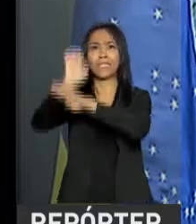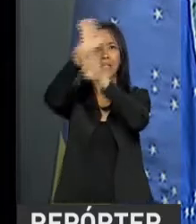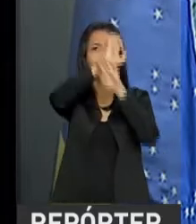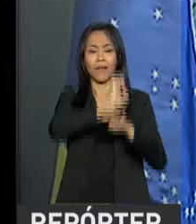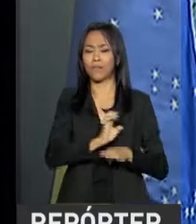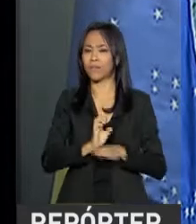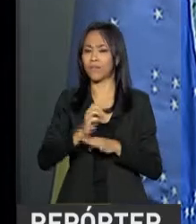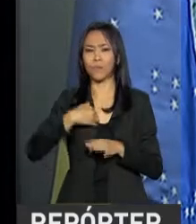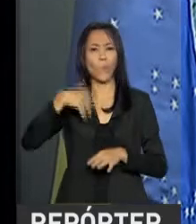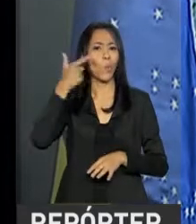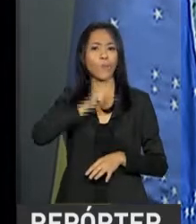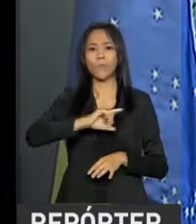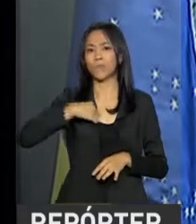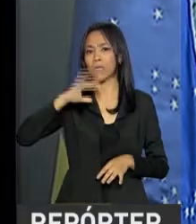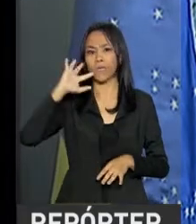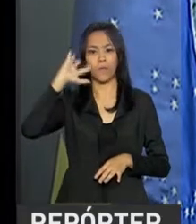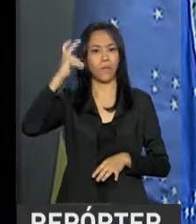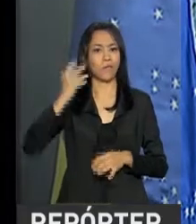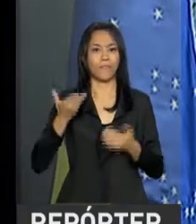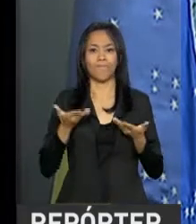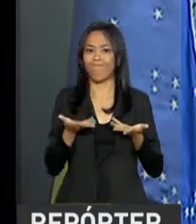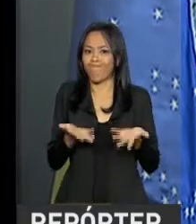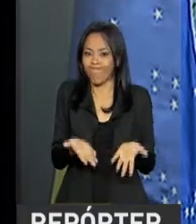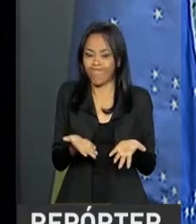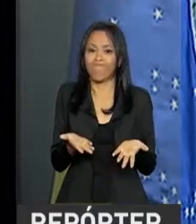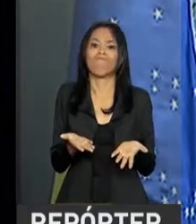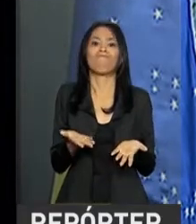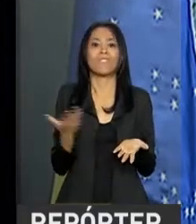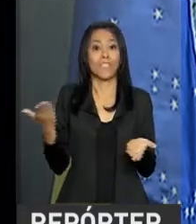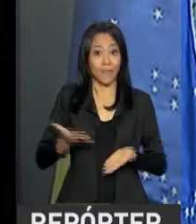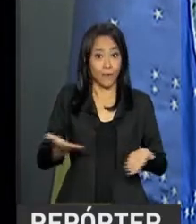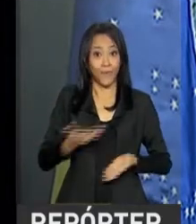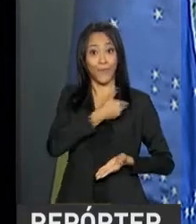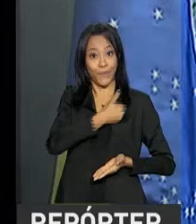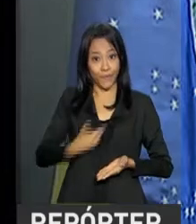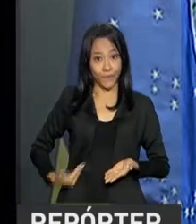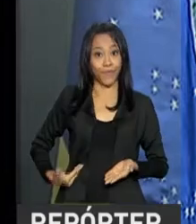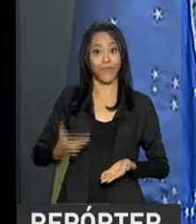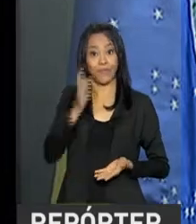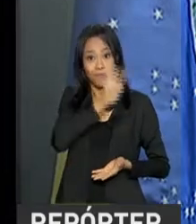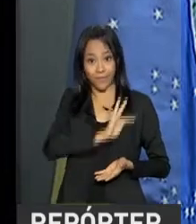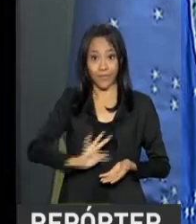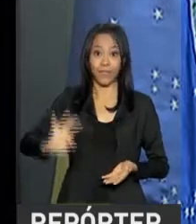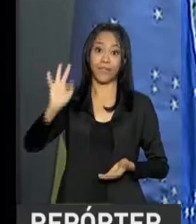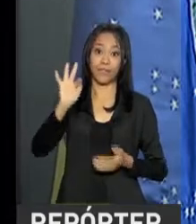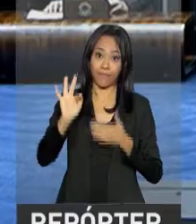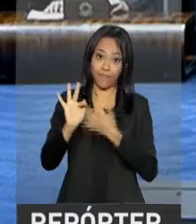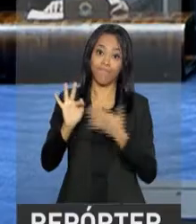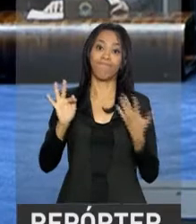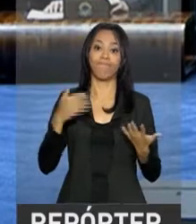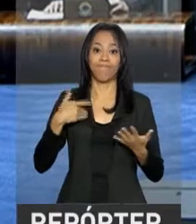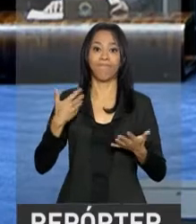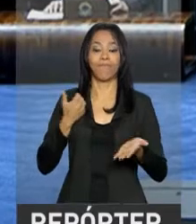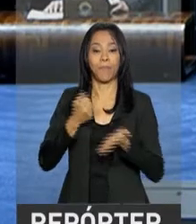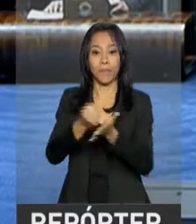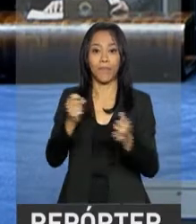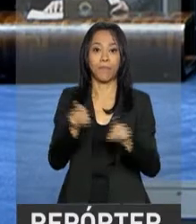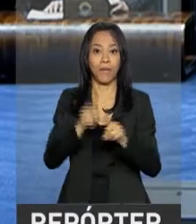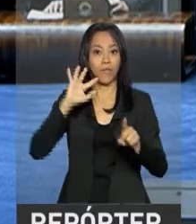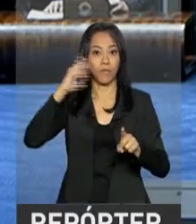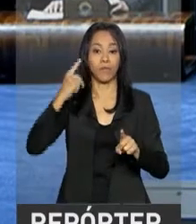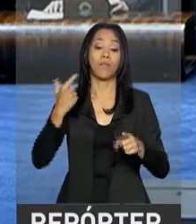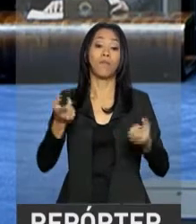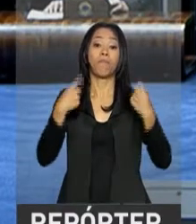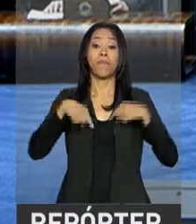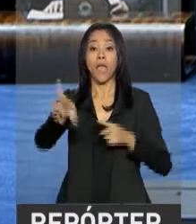entes federados e passam a invadir áreas que são competências da União. Representantes da